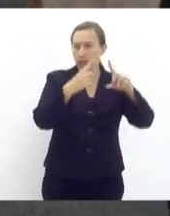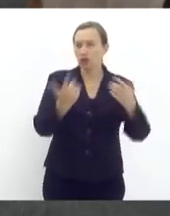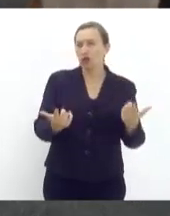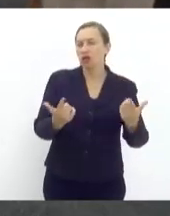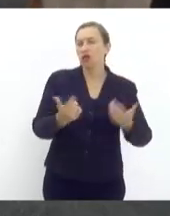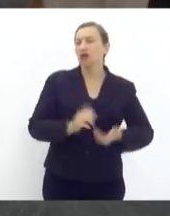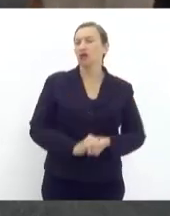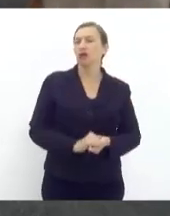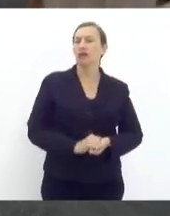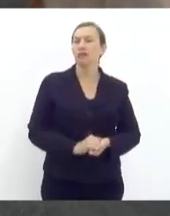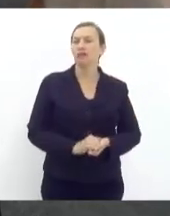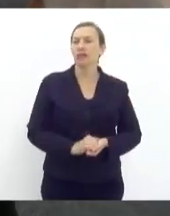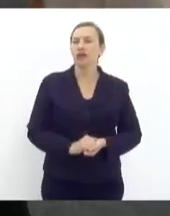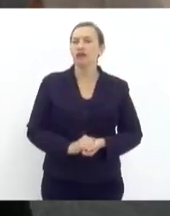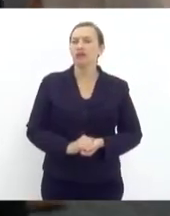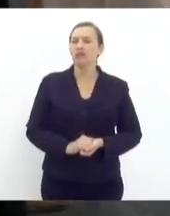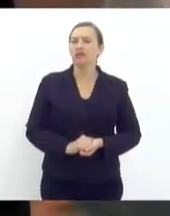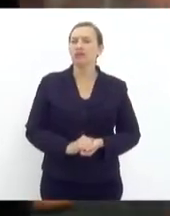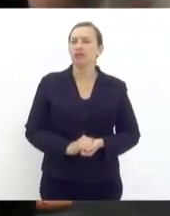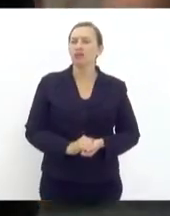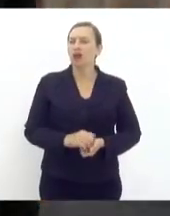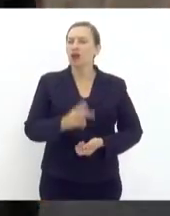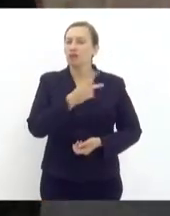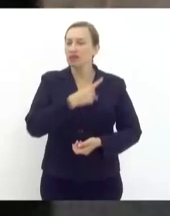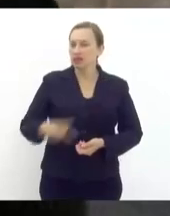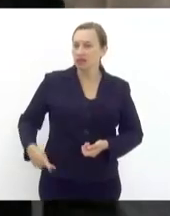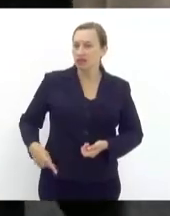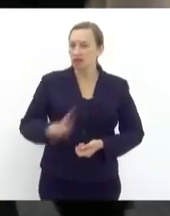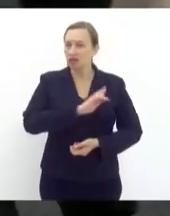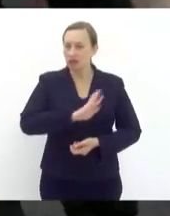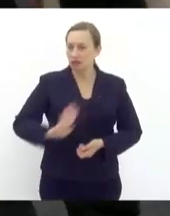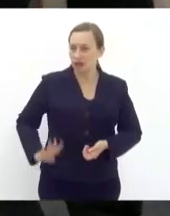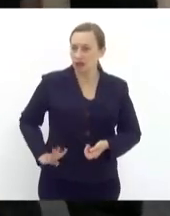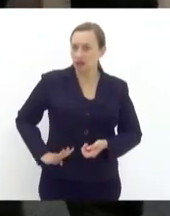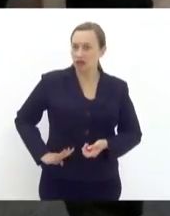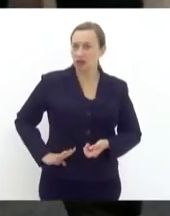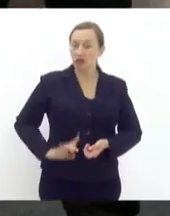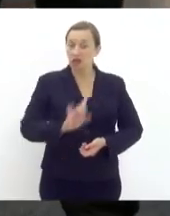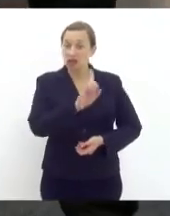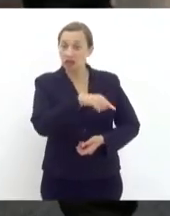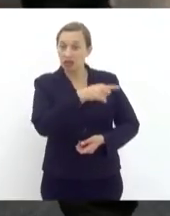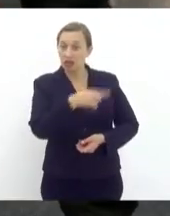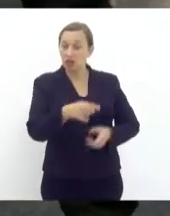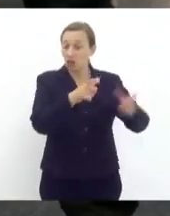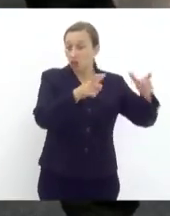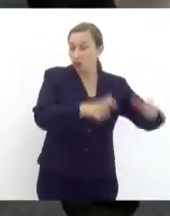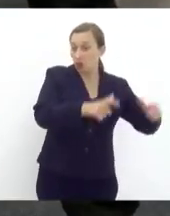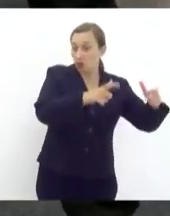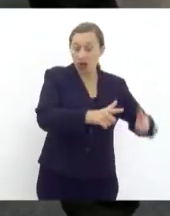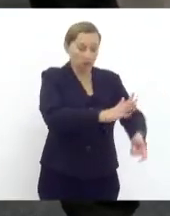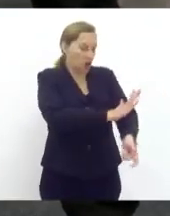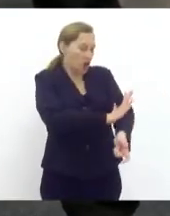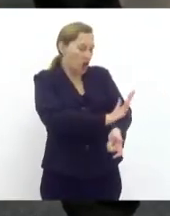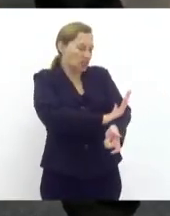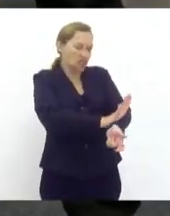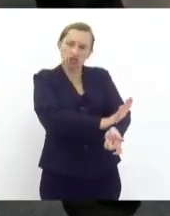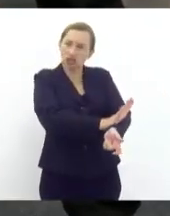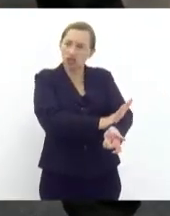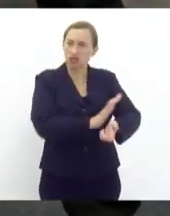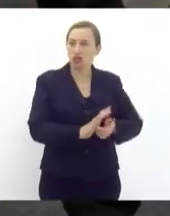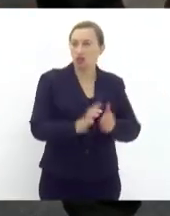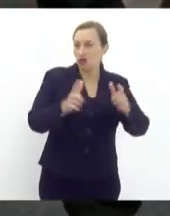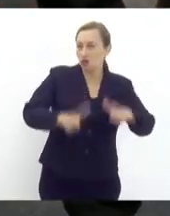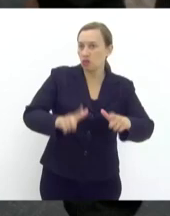Presidente Bacelar que aboliram os cantos racistas os cantos